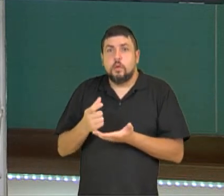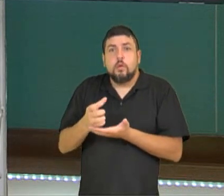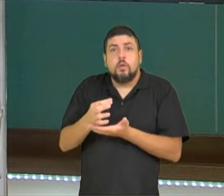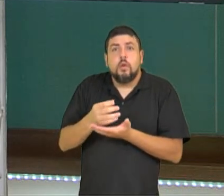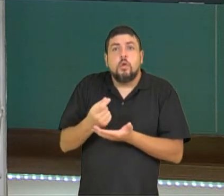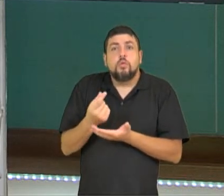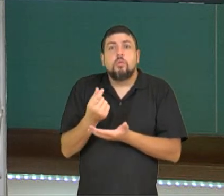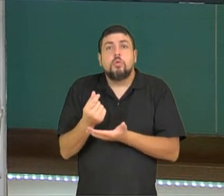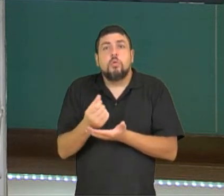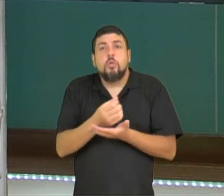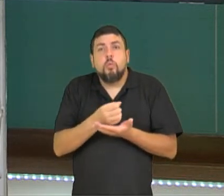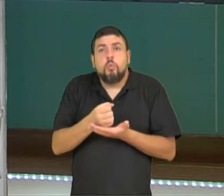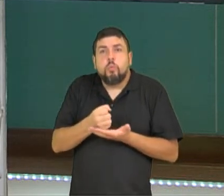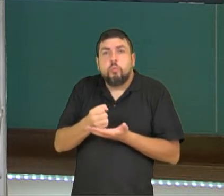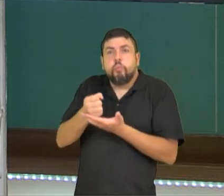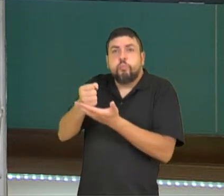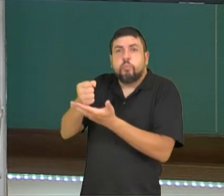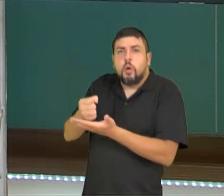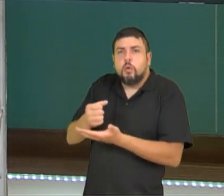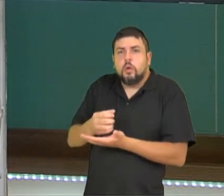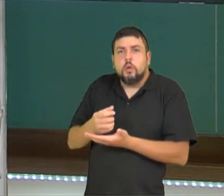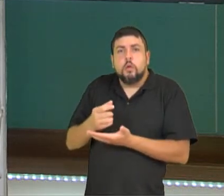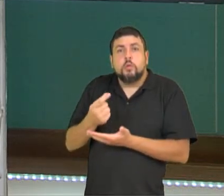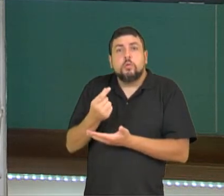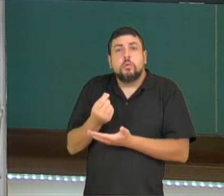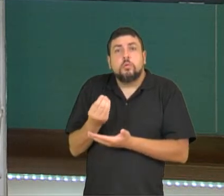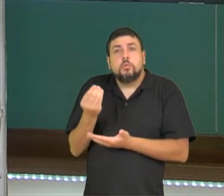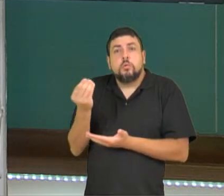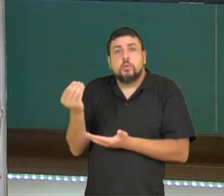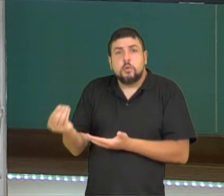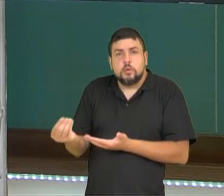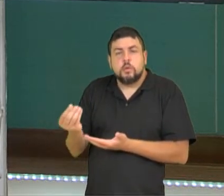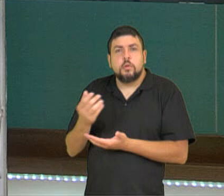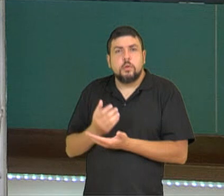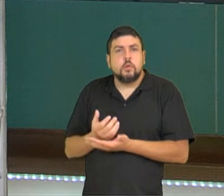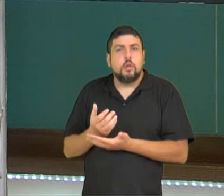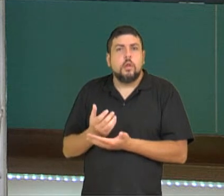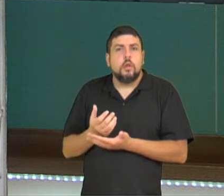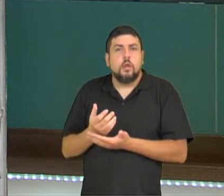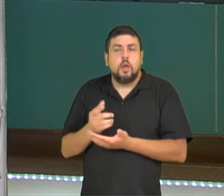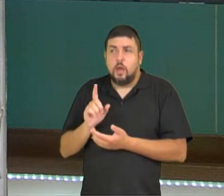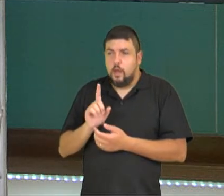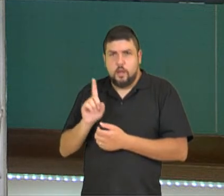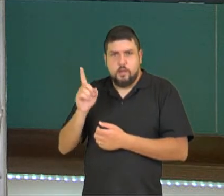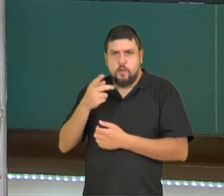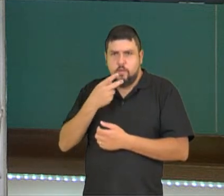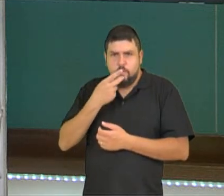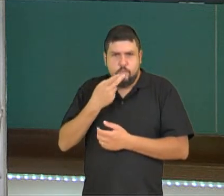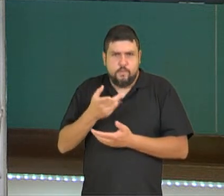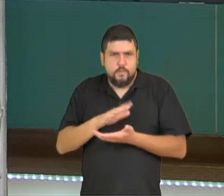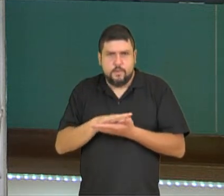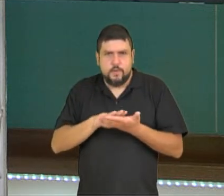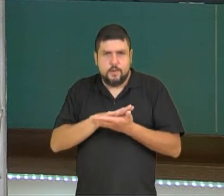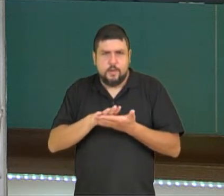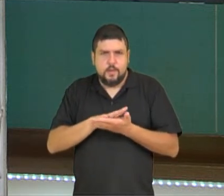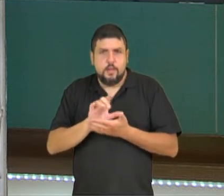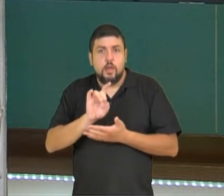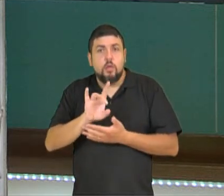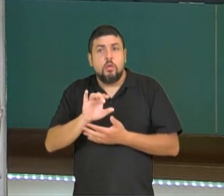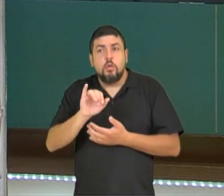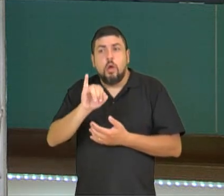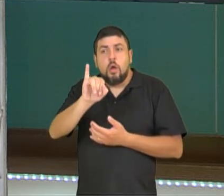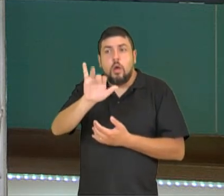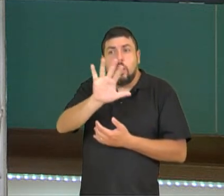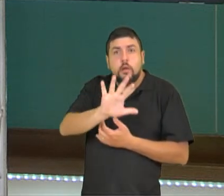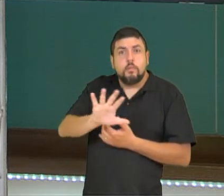aí que está explícita, mas de certa forma implícita, porque não está sendo falada, né? Está sendo falada através apenas da imagem